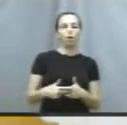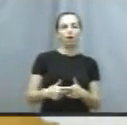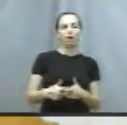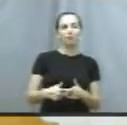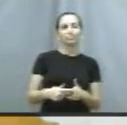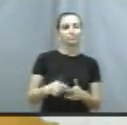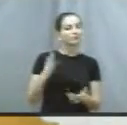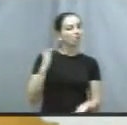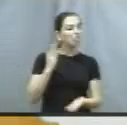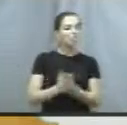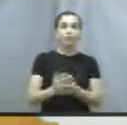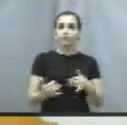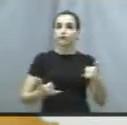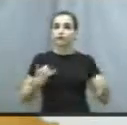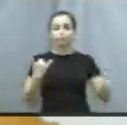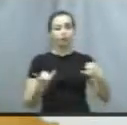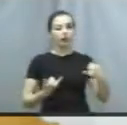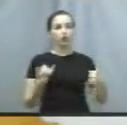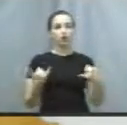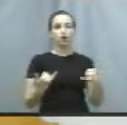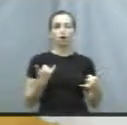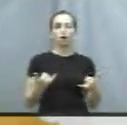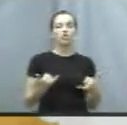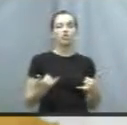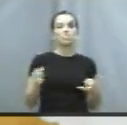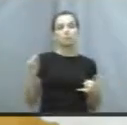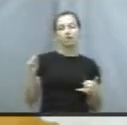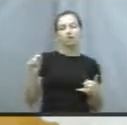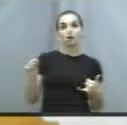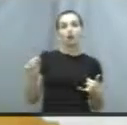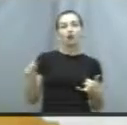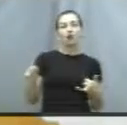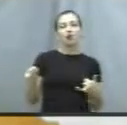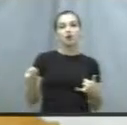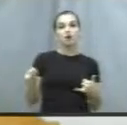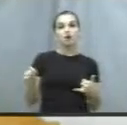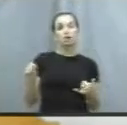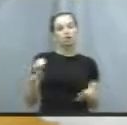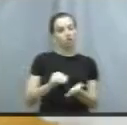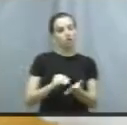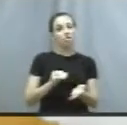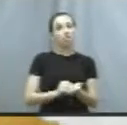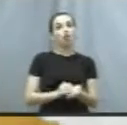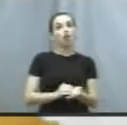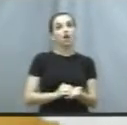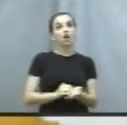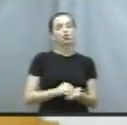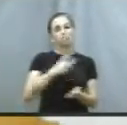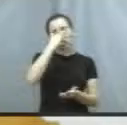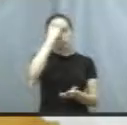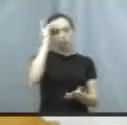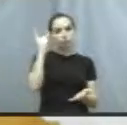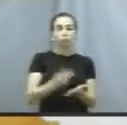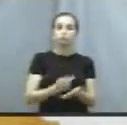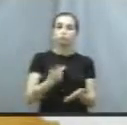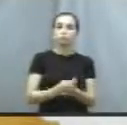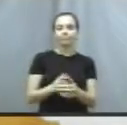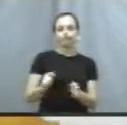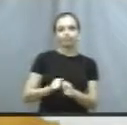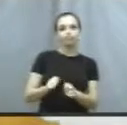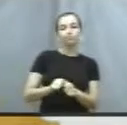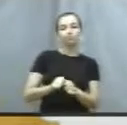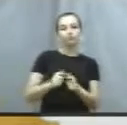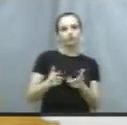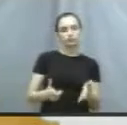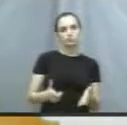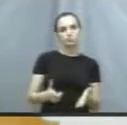parar de brincar com determinar, porque isso daí é uma situação concreta que é de incompetência para gerir o espaço. E não venha me falar